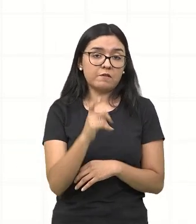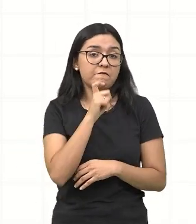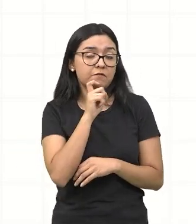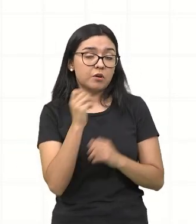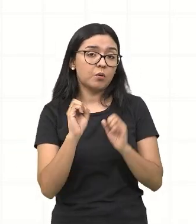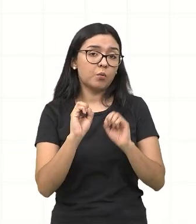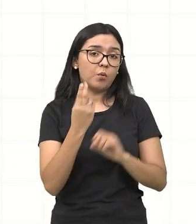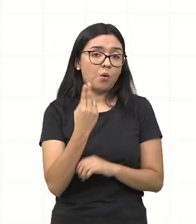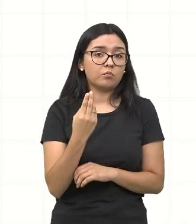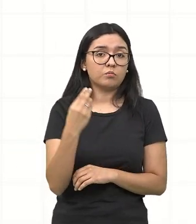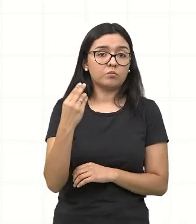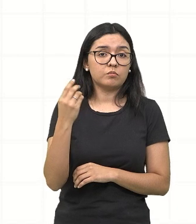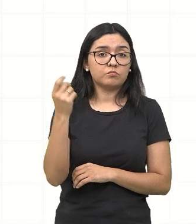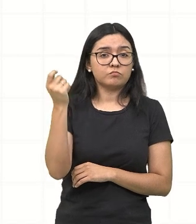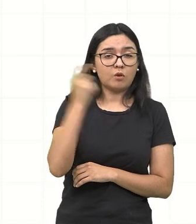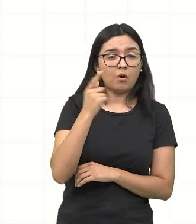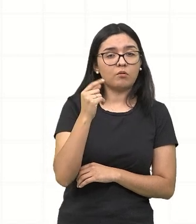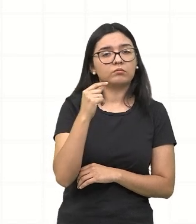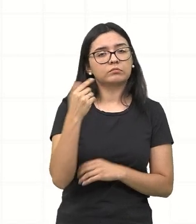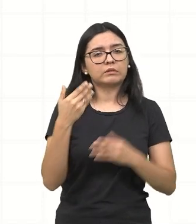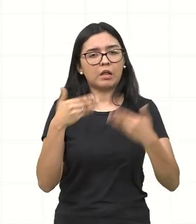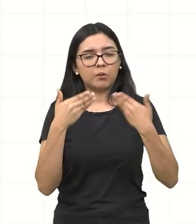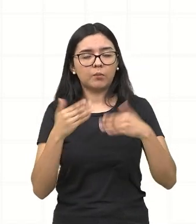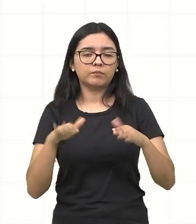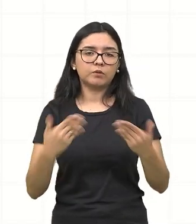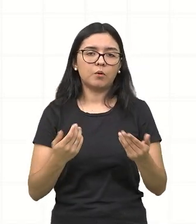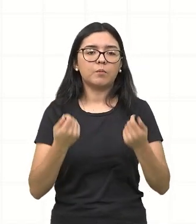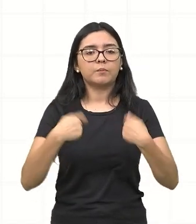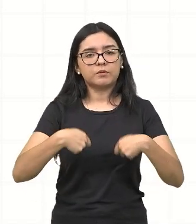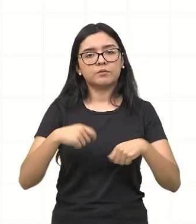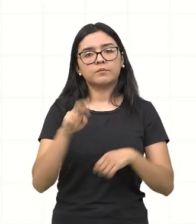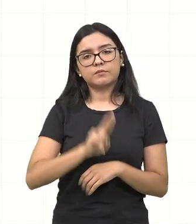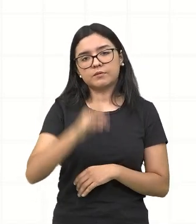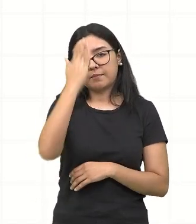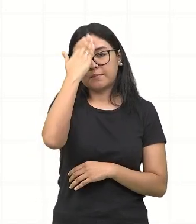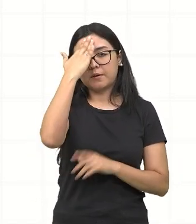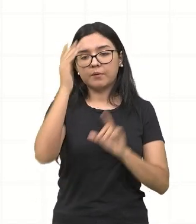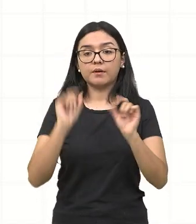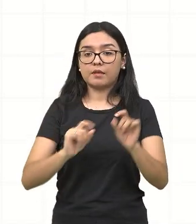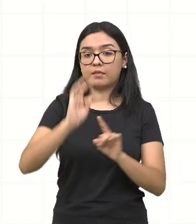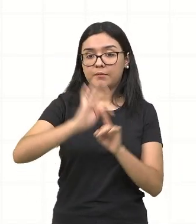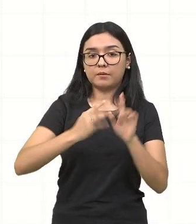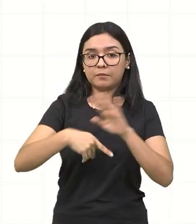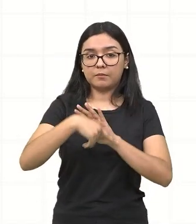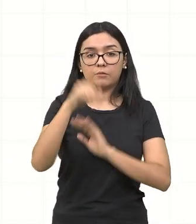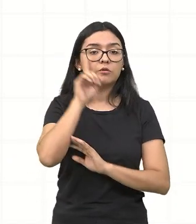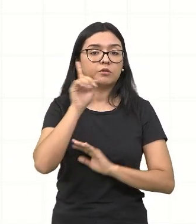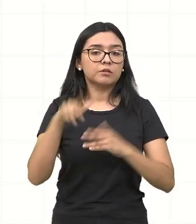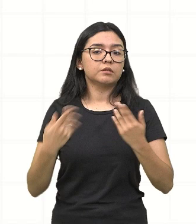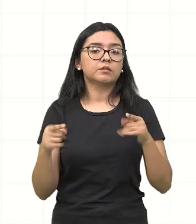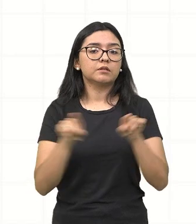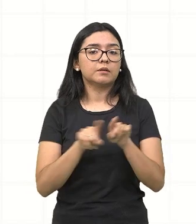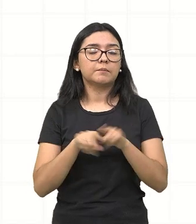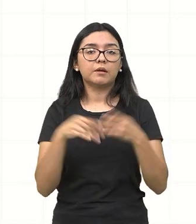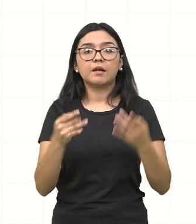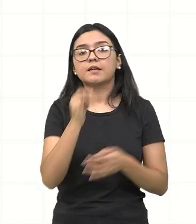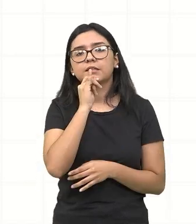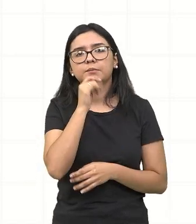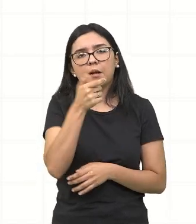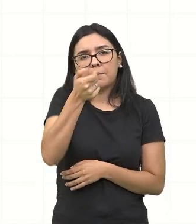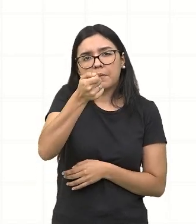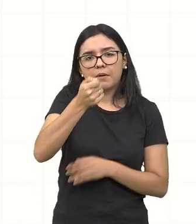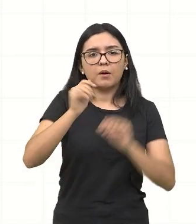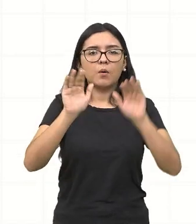ou calor. Então, nós utilizamos a ideia de medida de temperatura, tá legal? Outra situação do dia a dia, ó, quando ligamos um